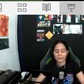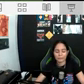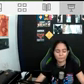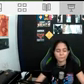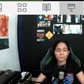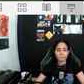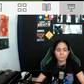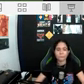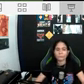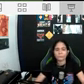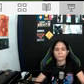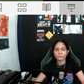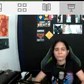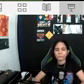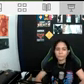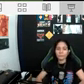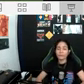precisam coletar.